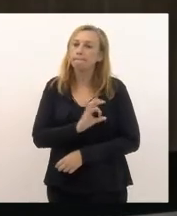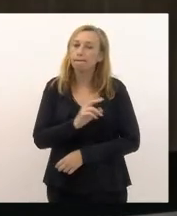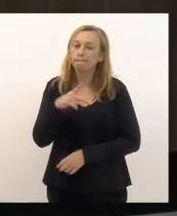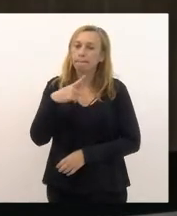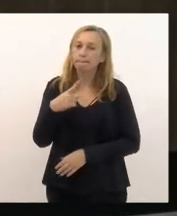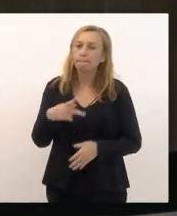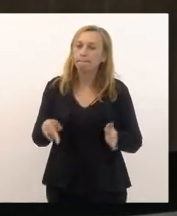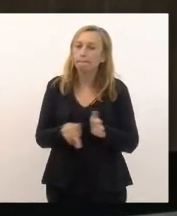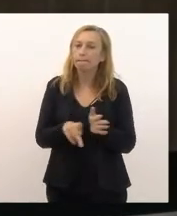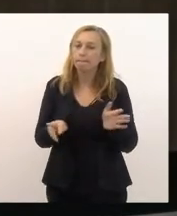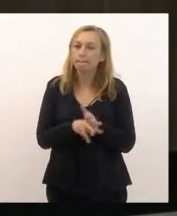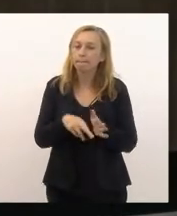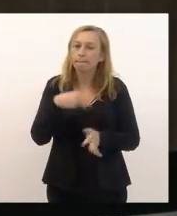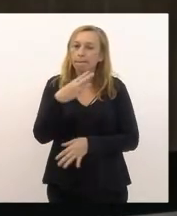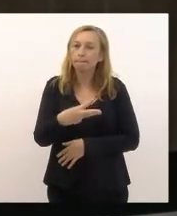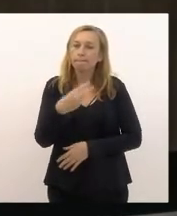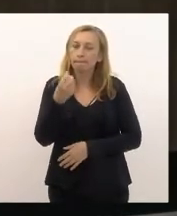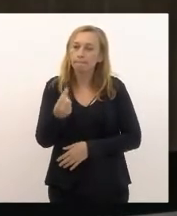projeto de resolução